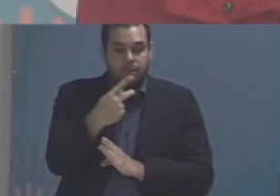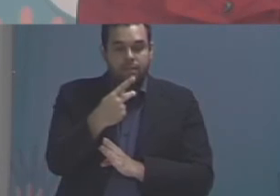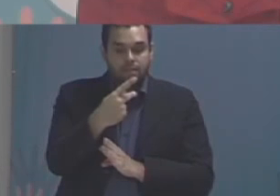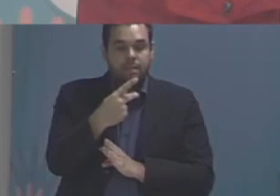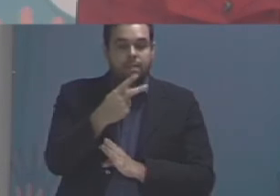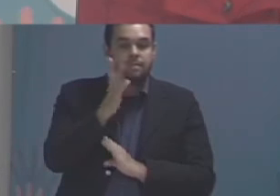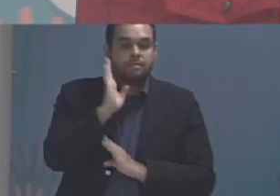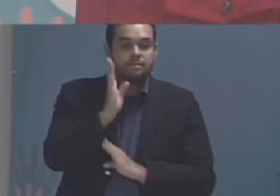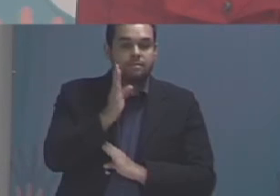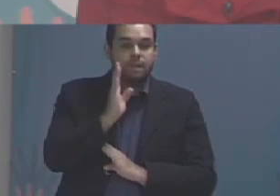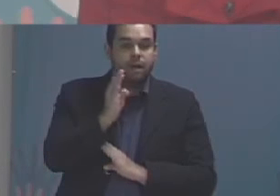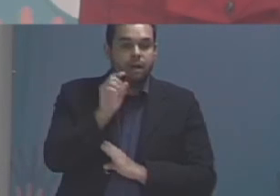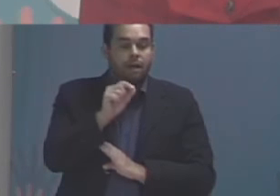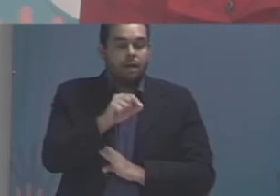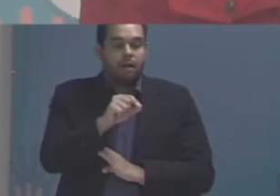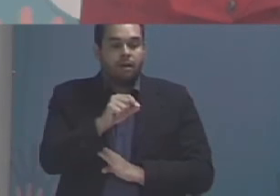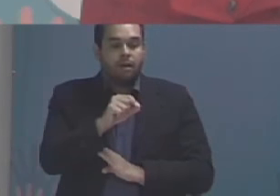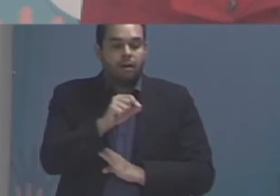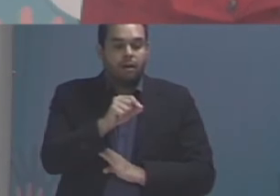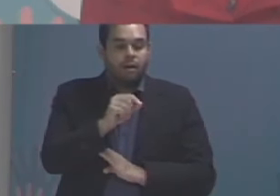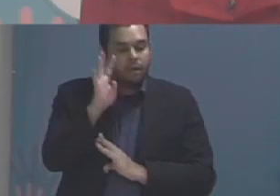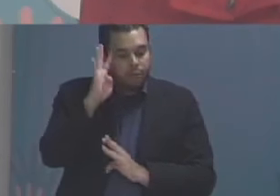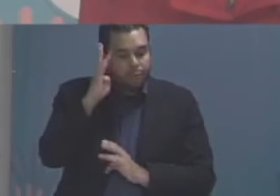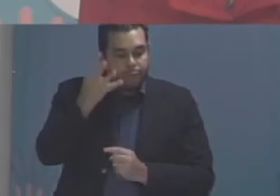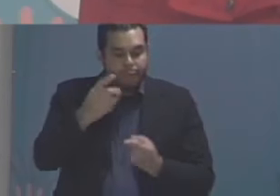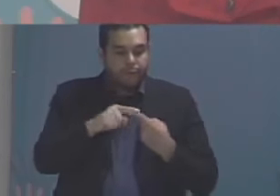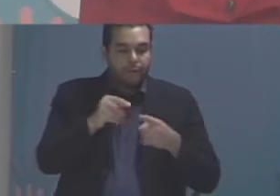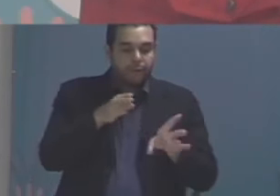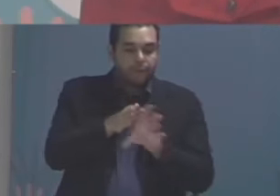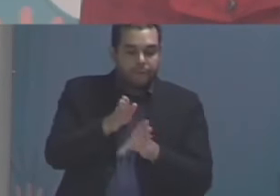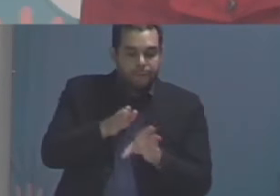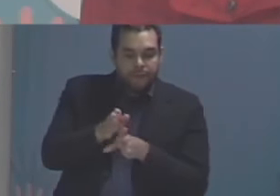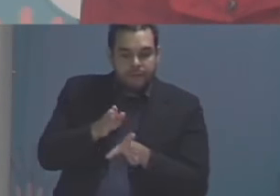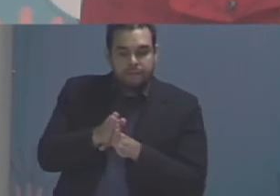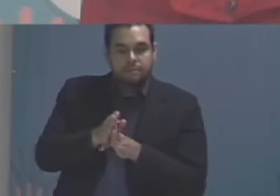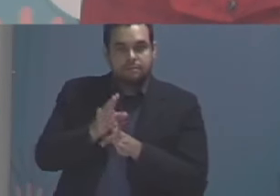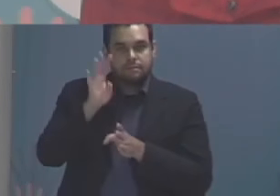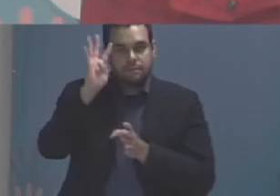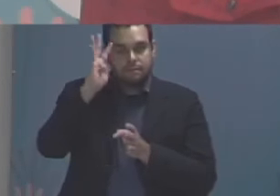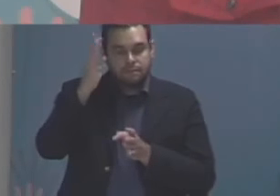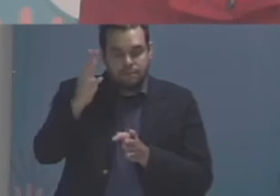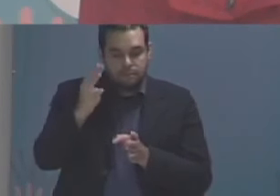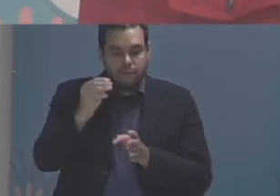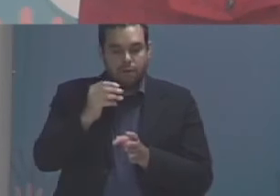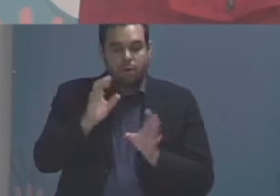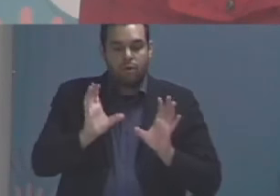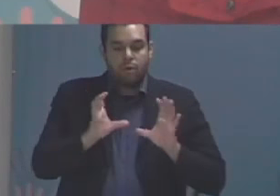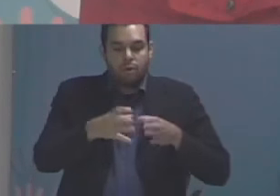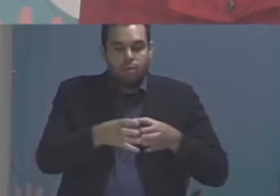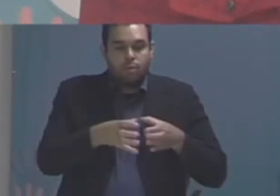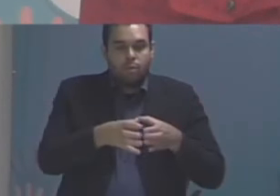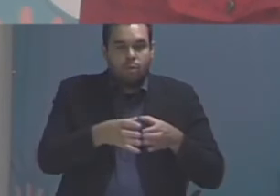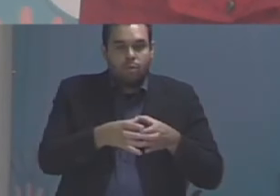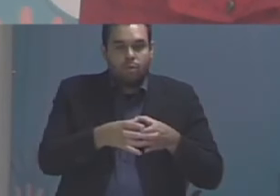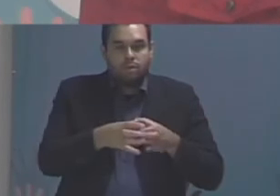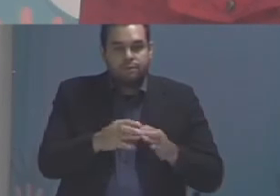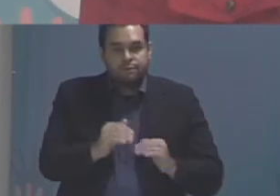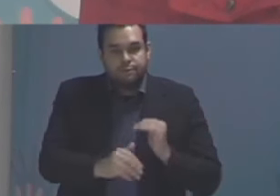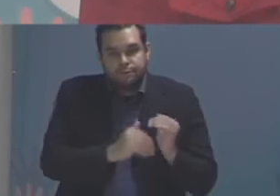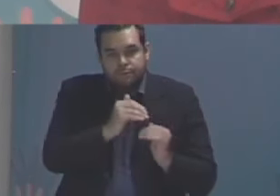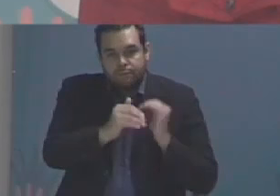que dizem, que orientam, que decidiram, pela vontade da categoria,